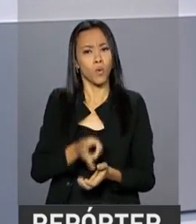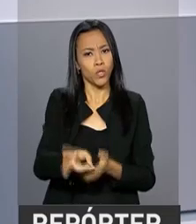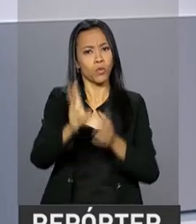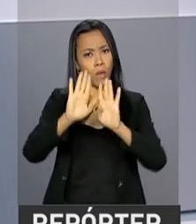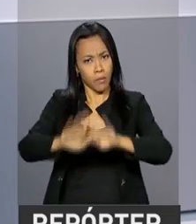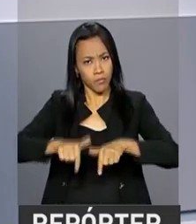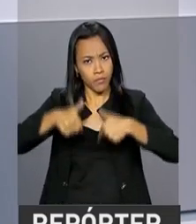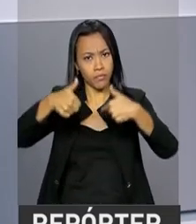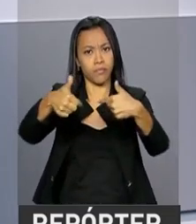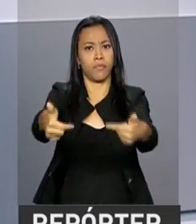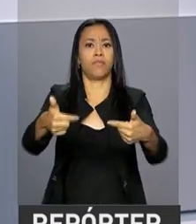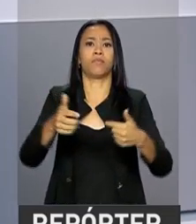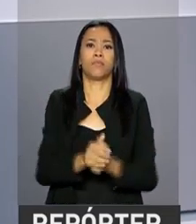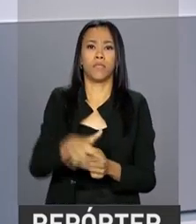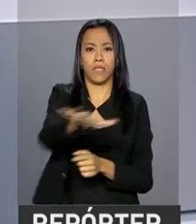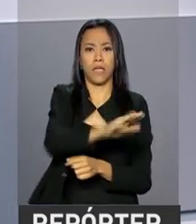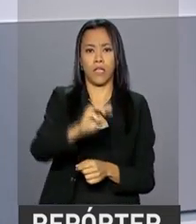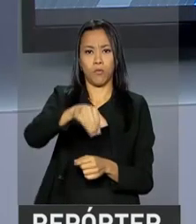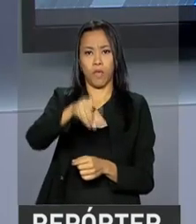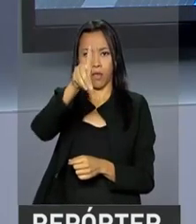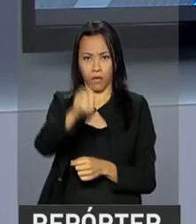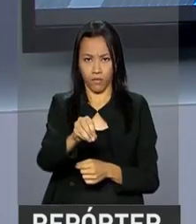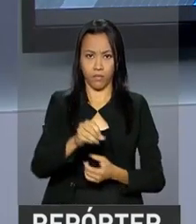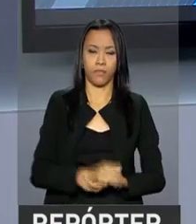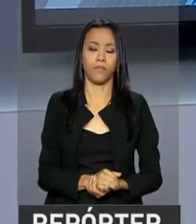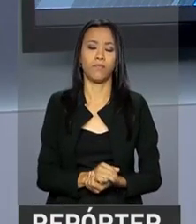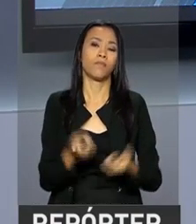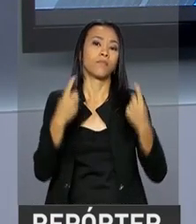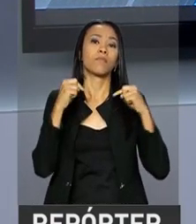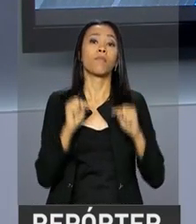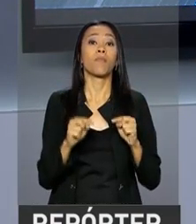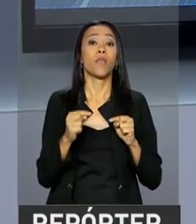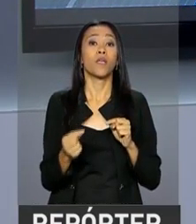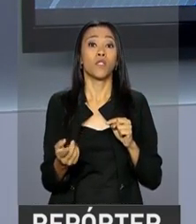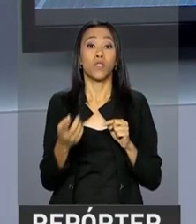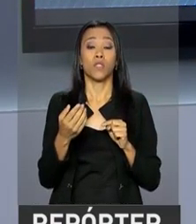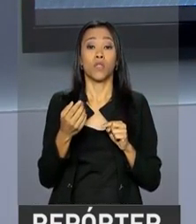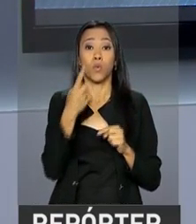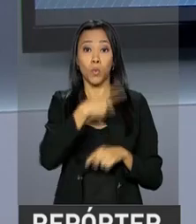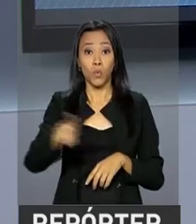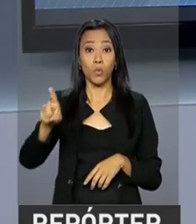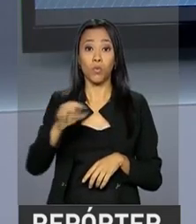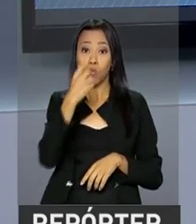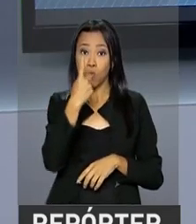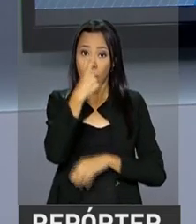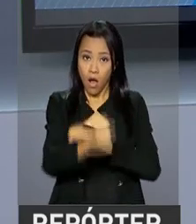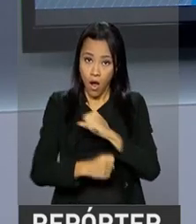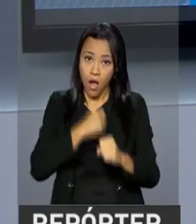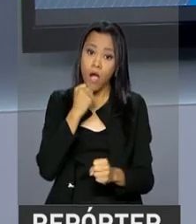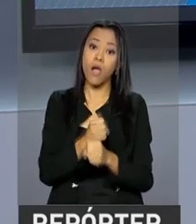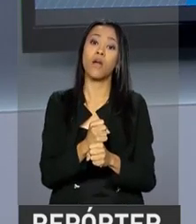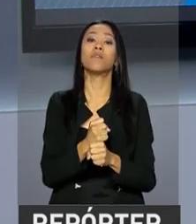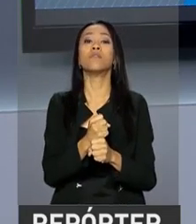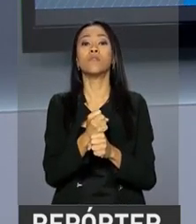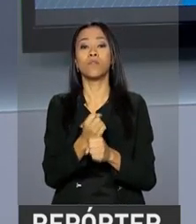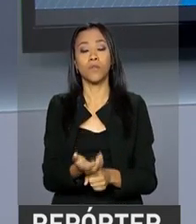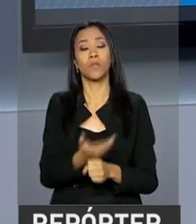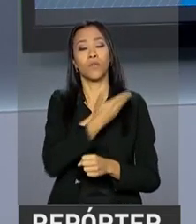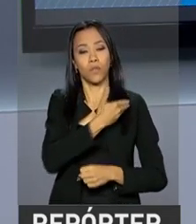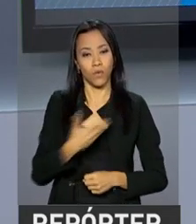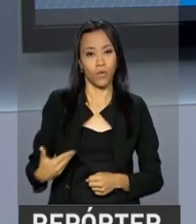funcionalidade e adequada liquidez dos mercados. E nesse último ano, um ano do governo do presidente Michel Temer,